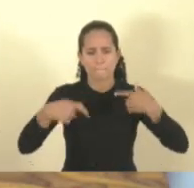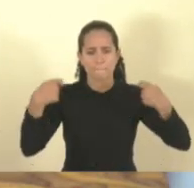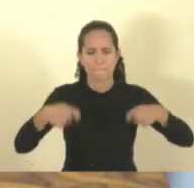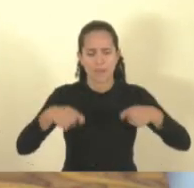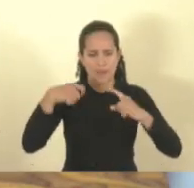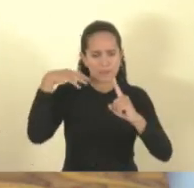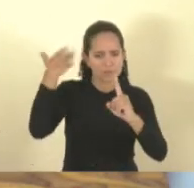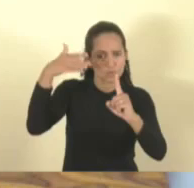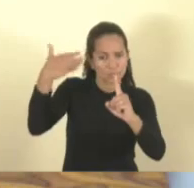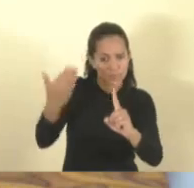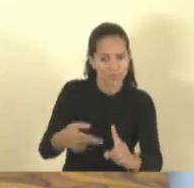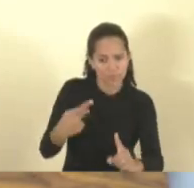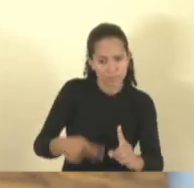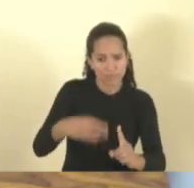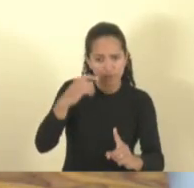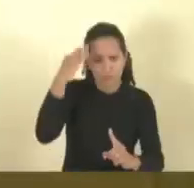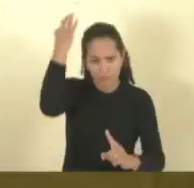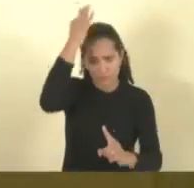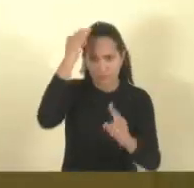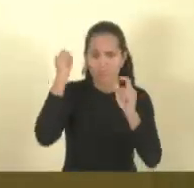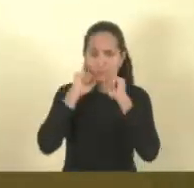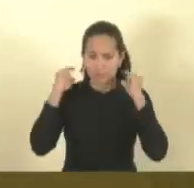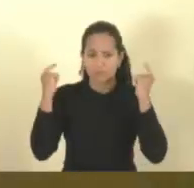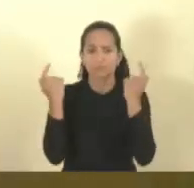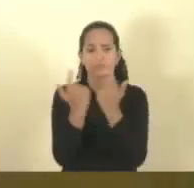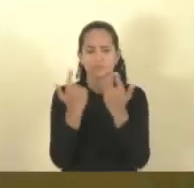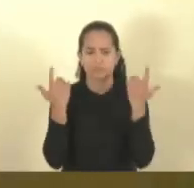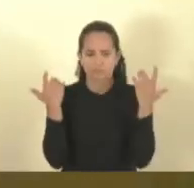povo do Espírito Santo.